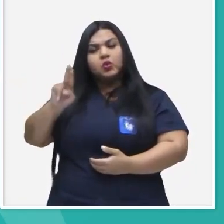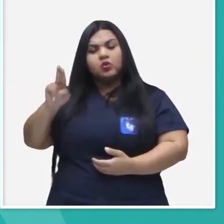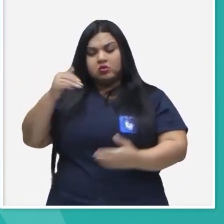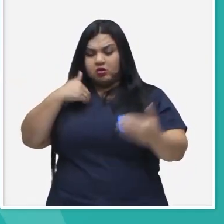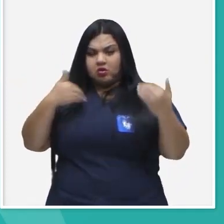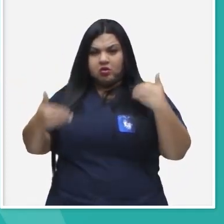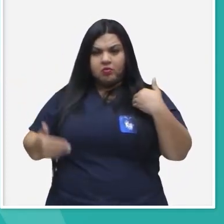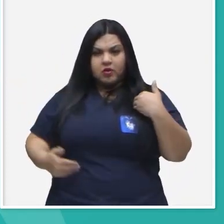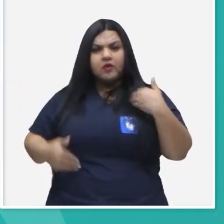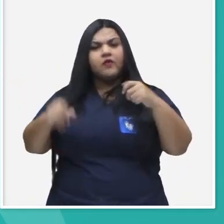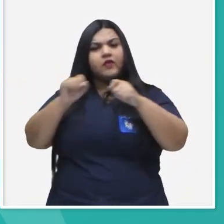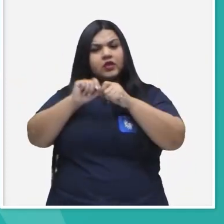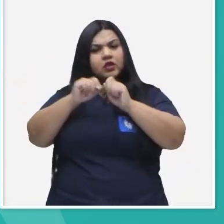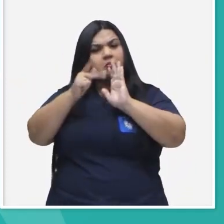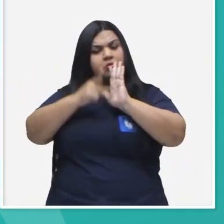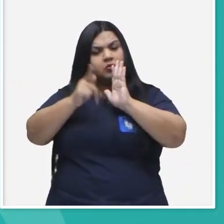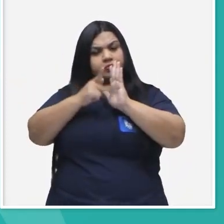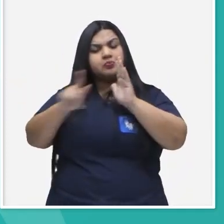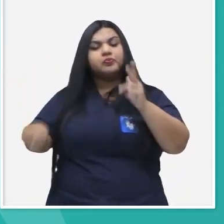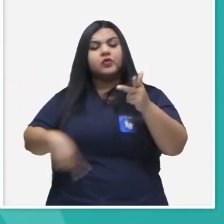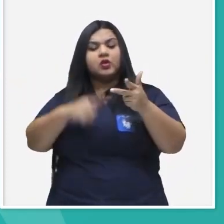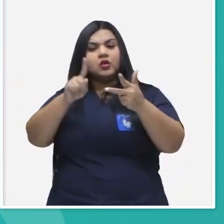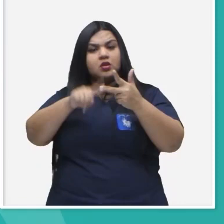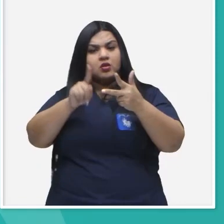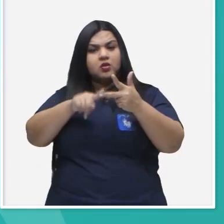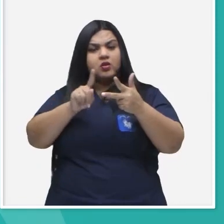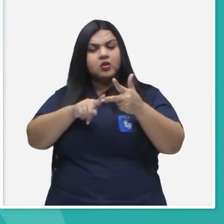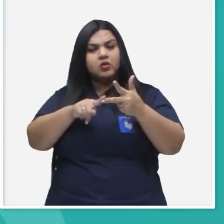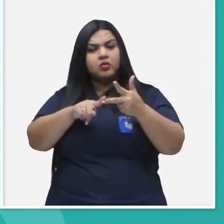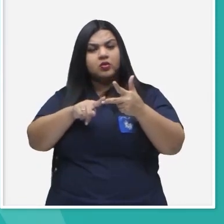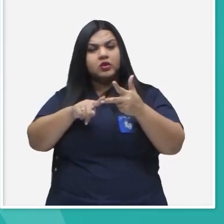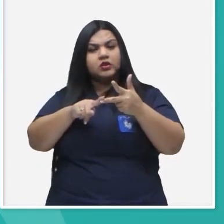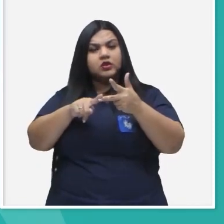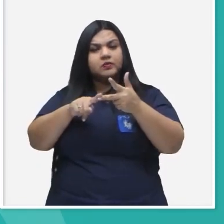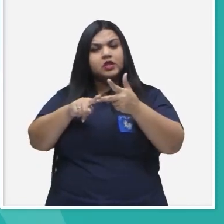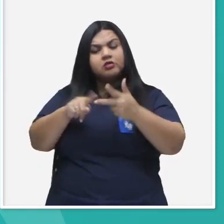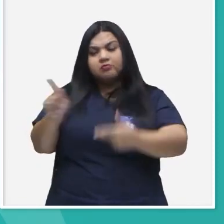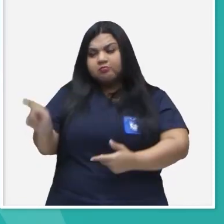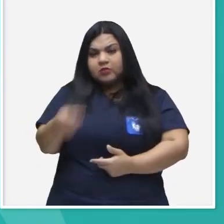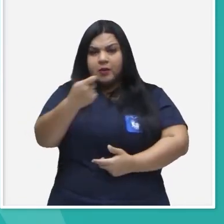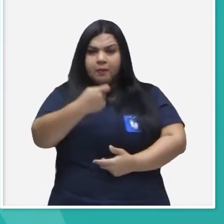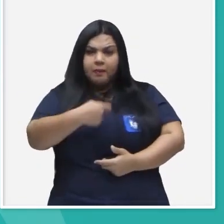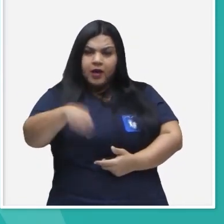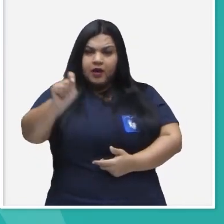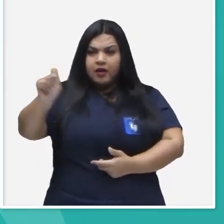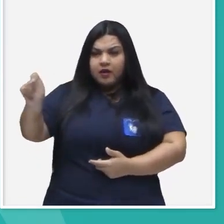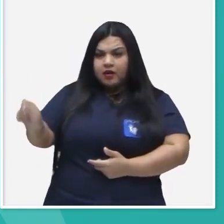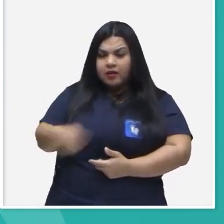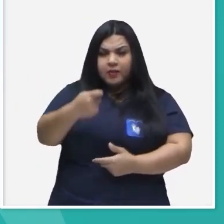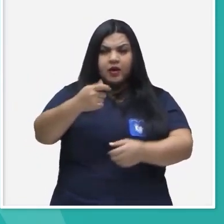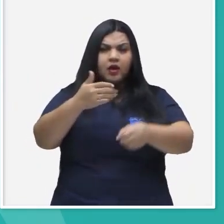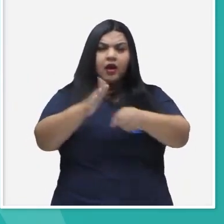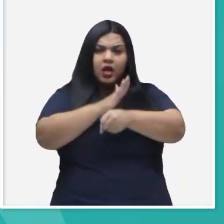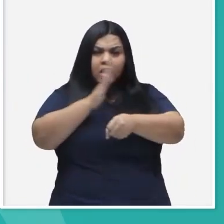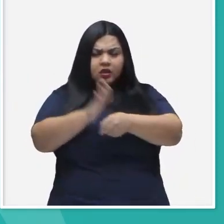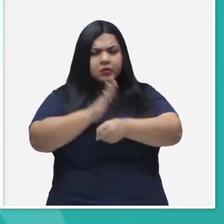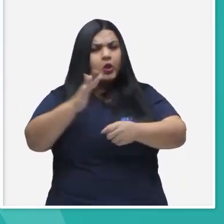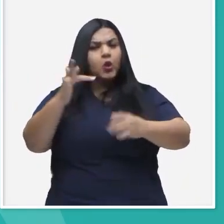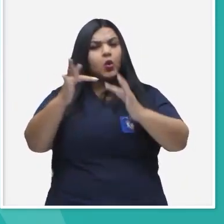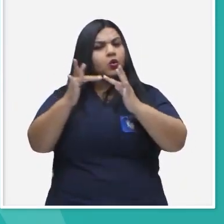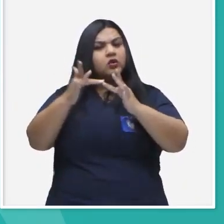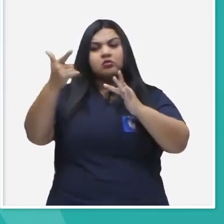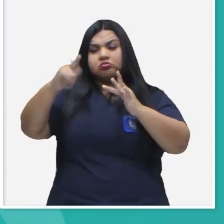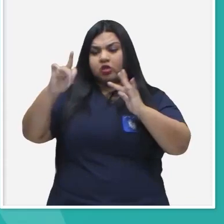corpo também para fazer a pontuação. O próximo, nós temos o tênis de mesa, que apesar de não ter um contato corporal,